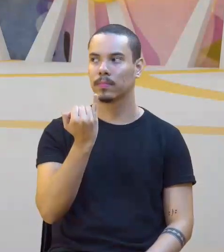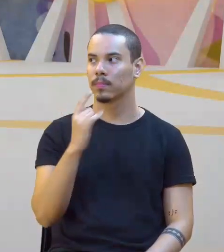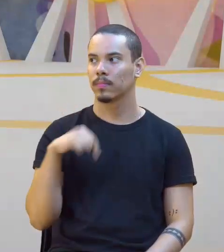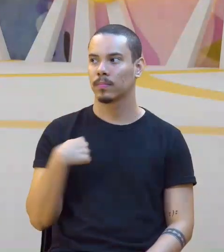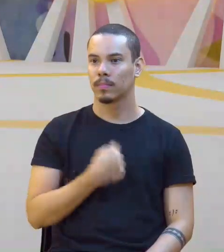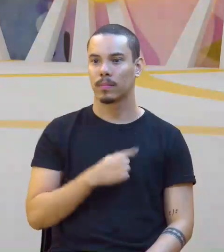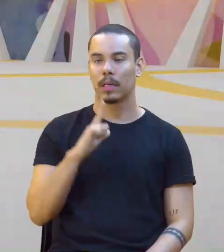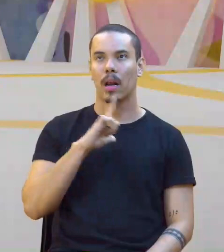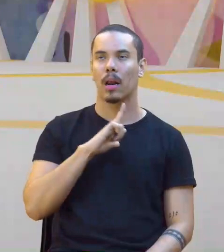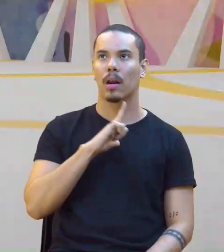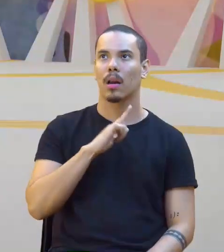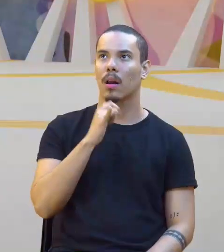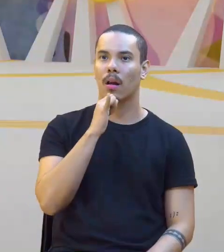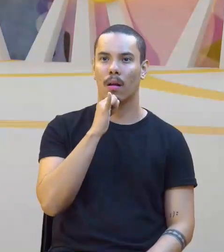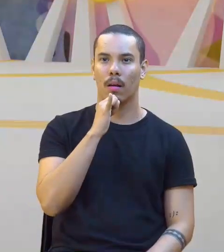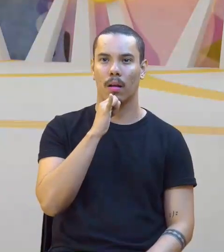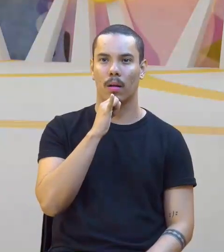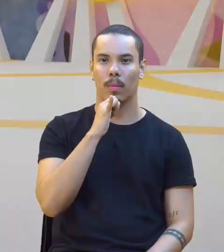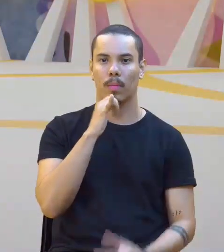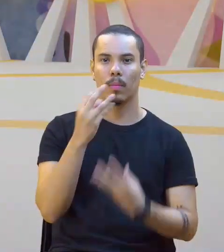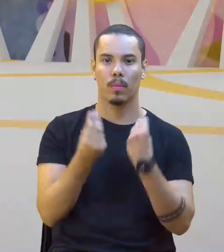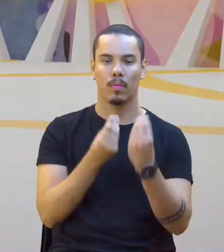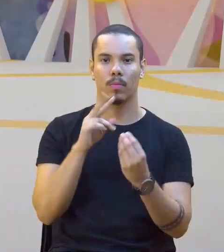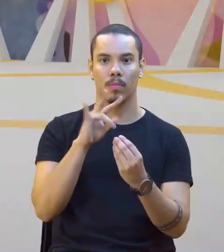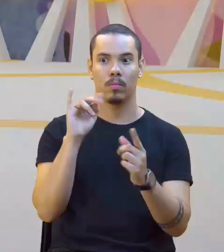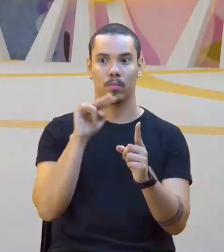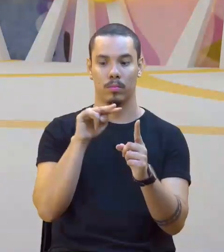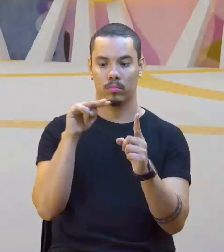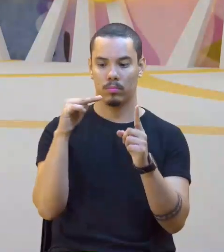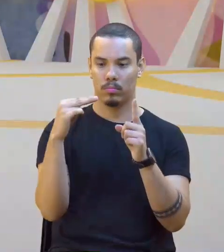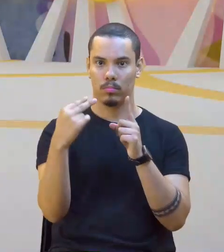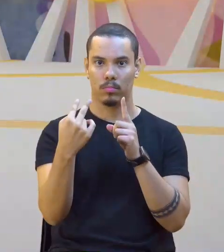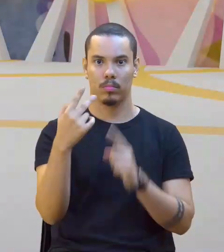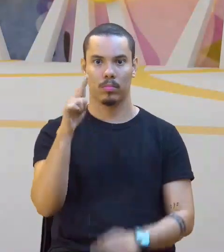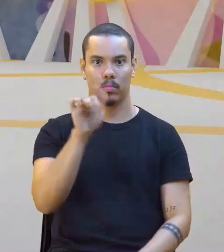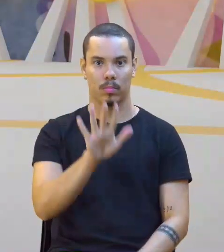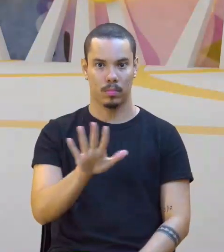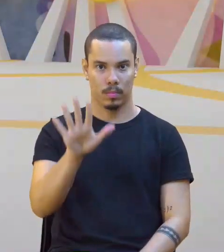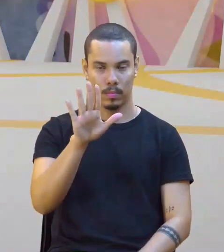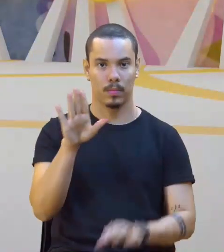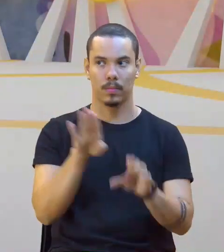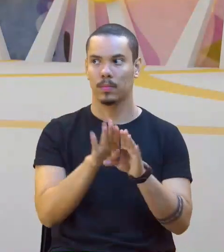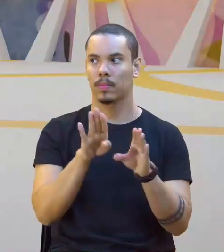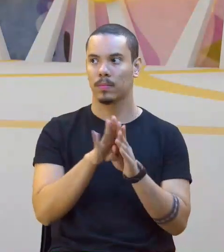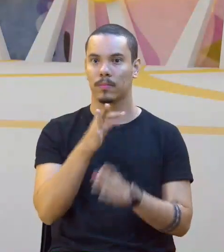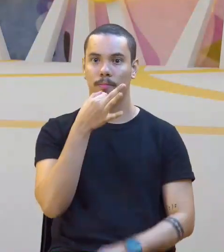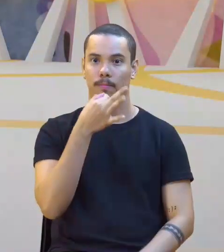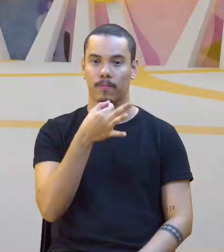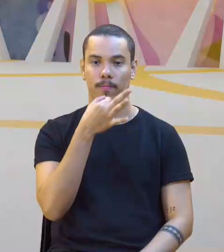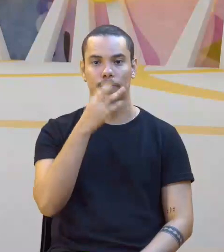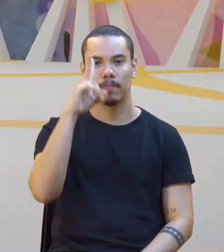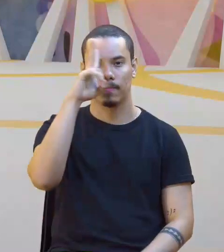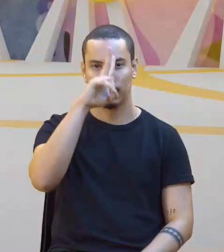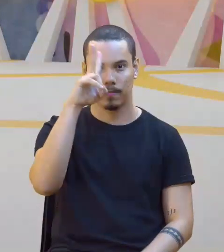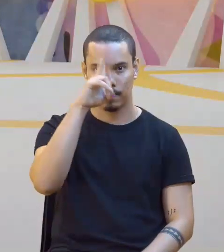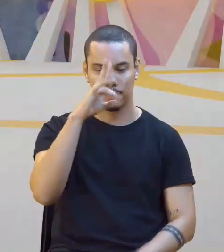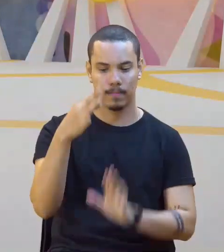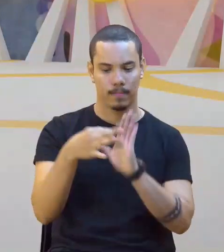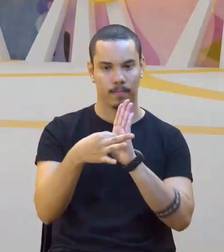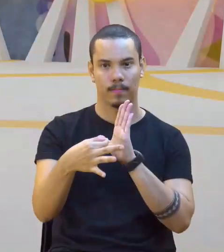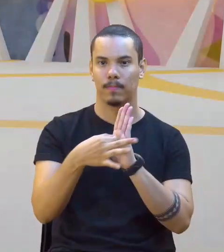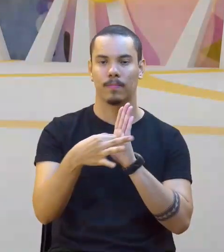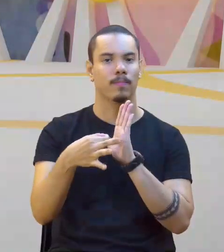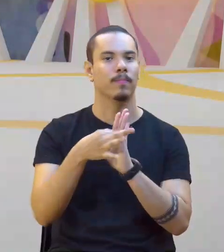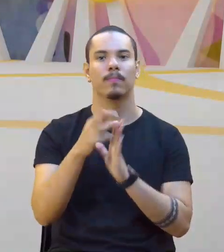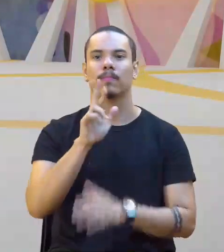terem esse olhar sobre o todo, né? Ter esse olhar crítico, lembrando que criticidade não tem a ver